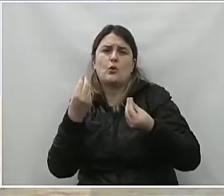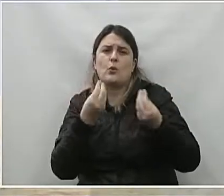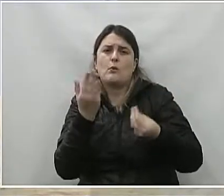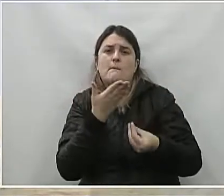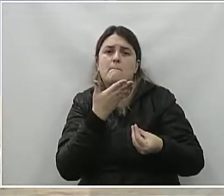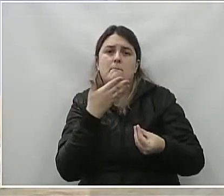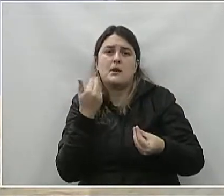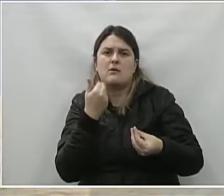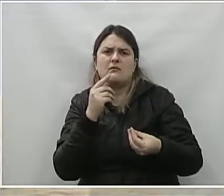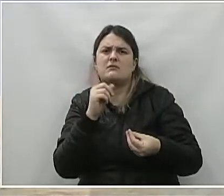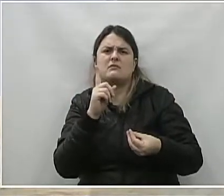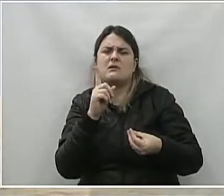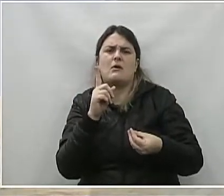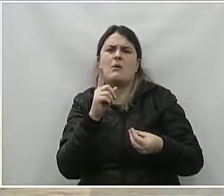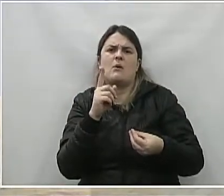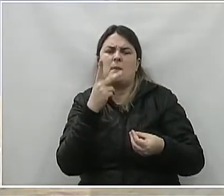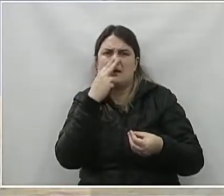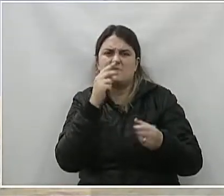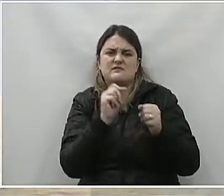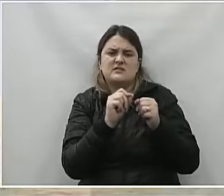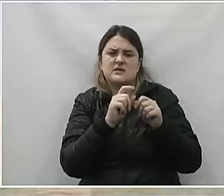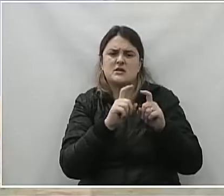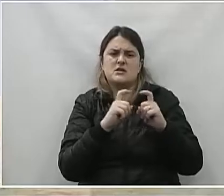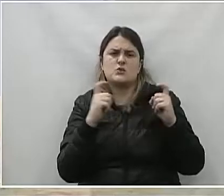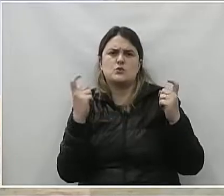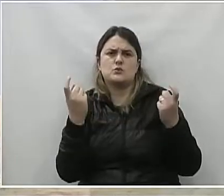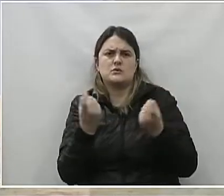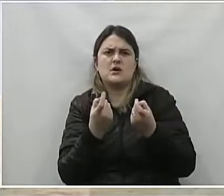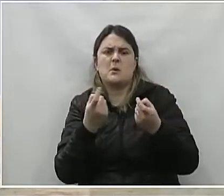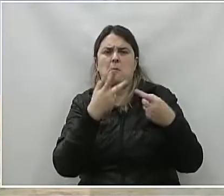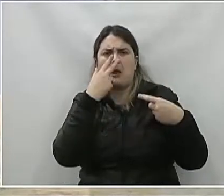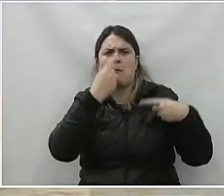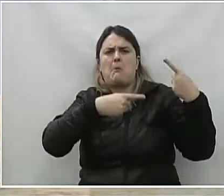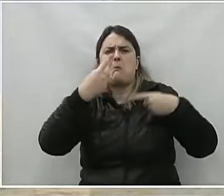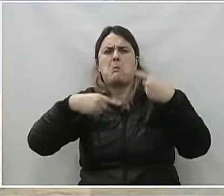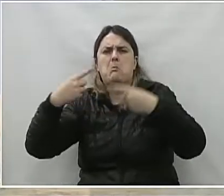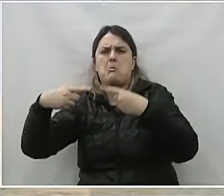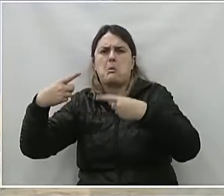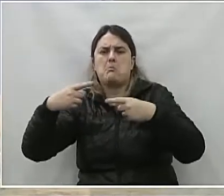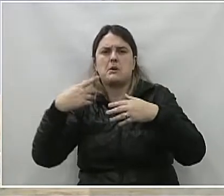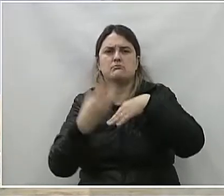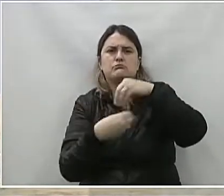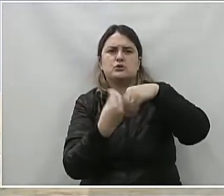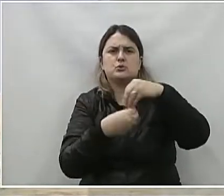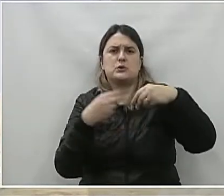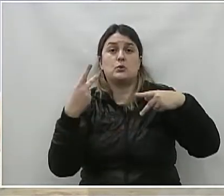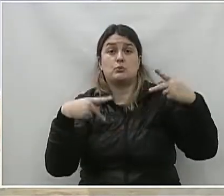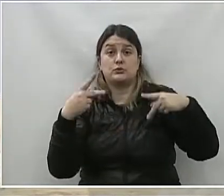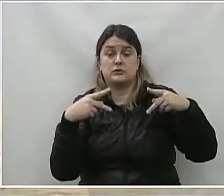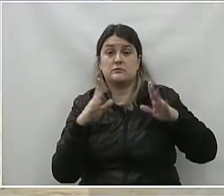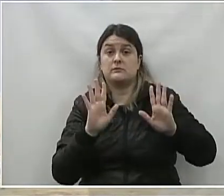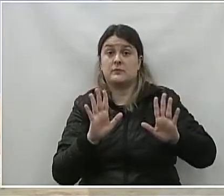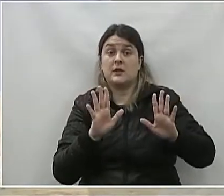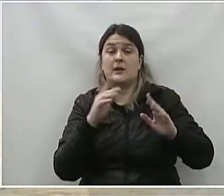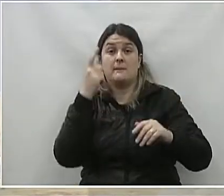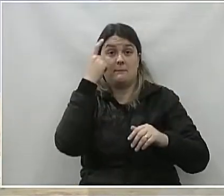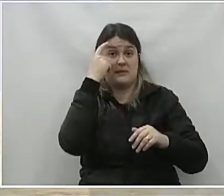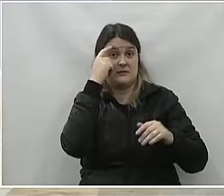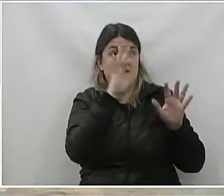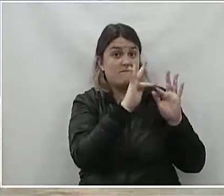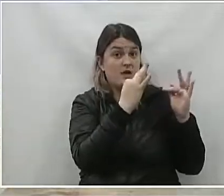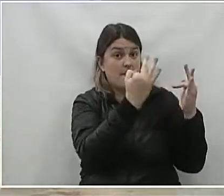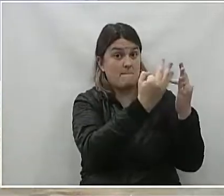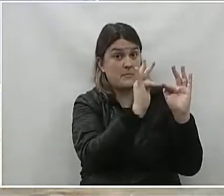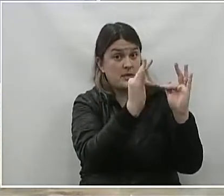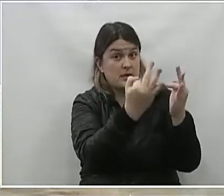possível e não, sim, reunir e colocar assunto dentro de política. Nós estamos falando de famílias que estão ali